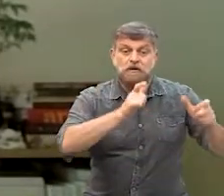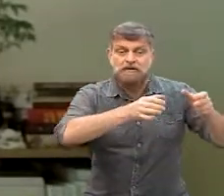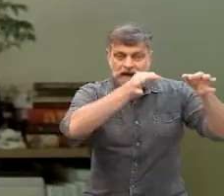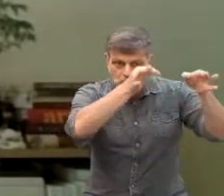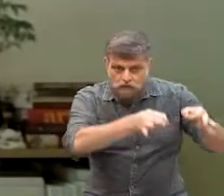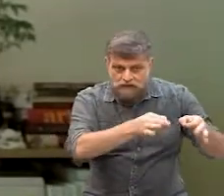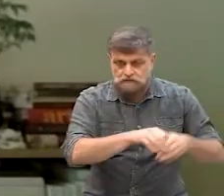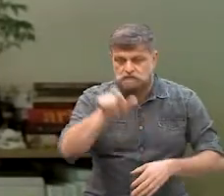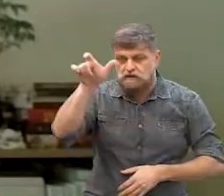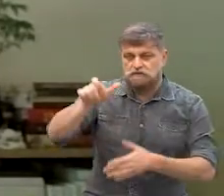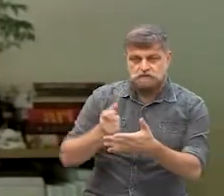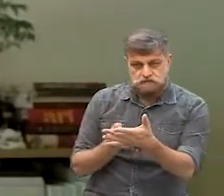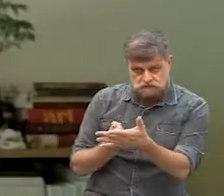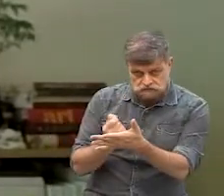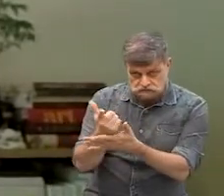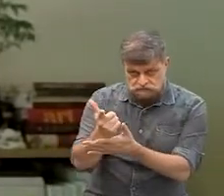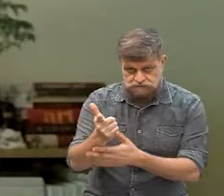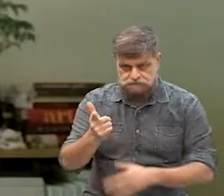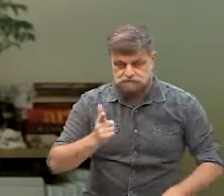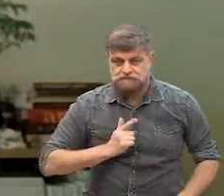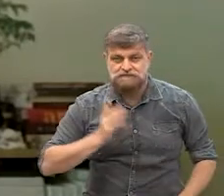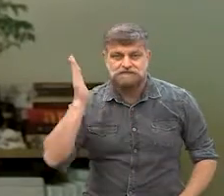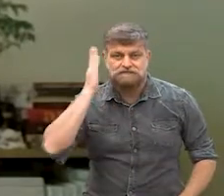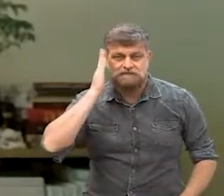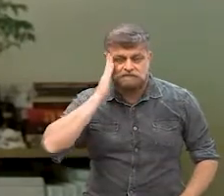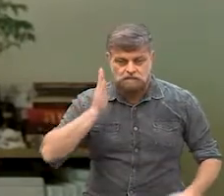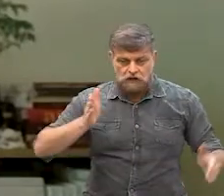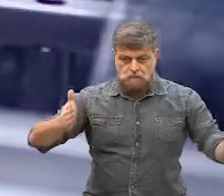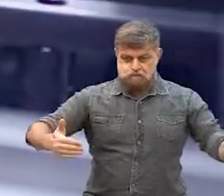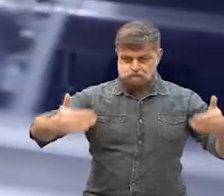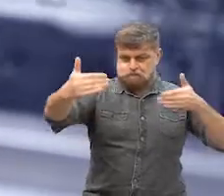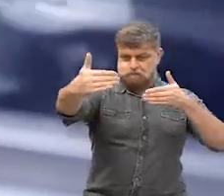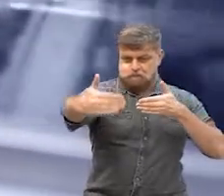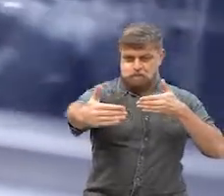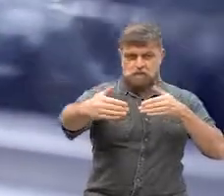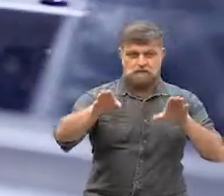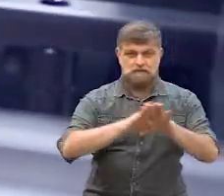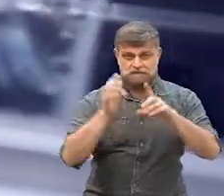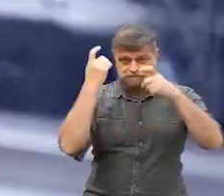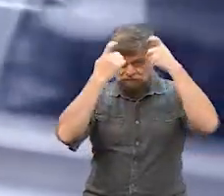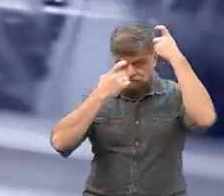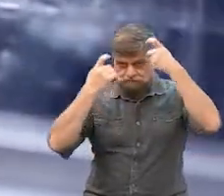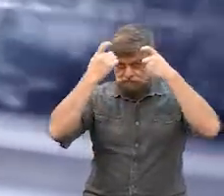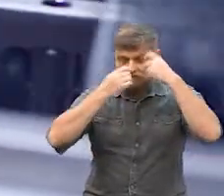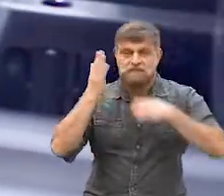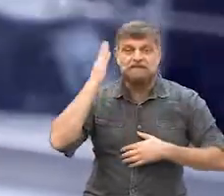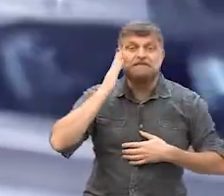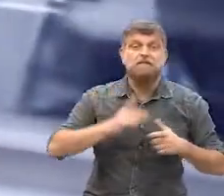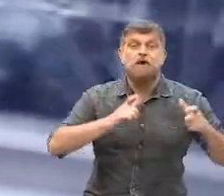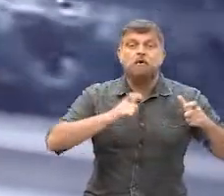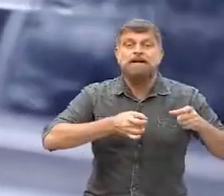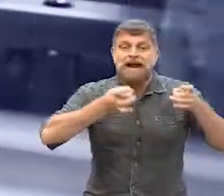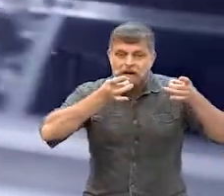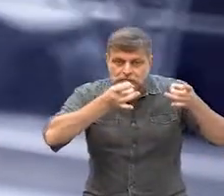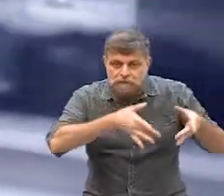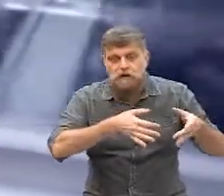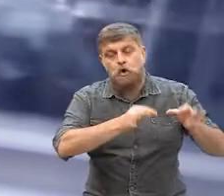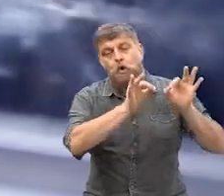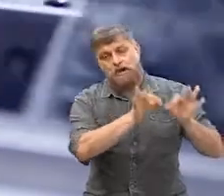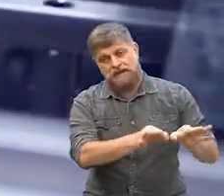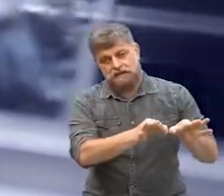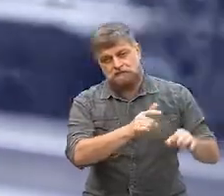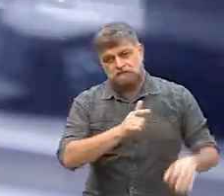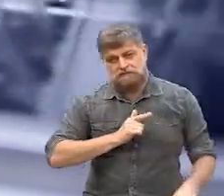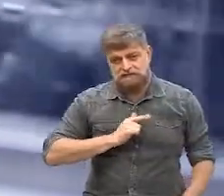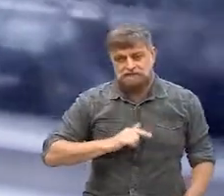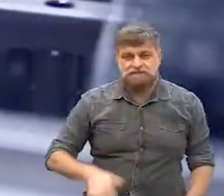consumidor, por conta do tamanho, ou muitas vezes por conta da sua própria preocupação, também destina adequadamente isso, né? E a quantidade também